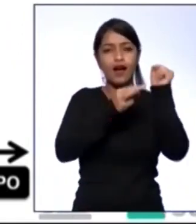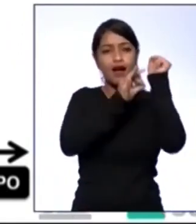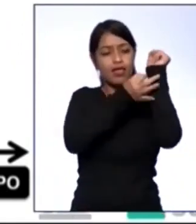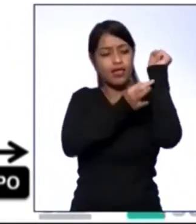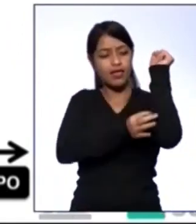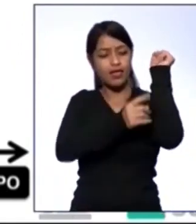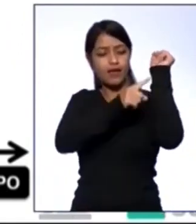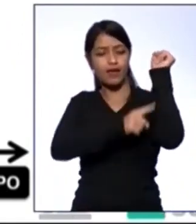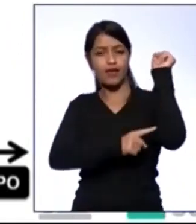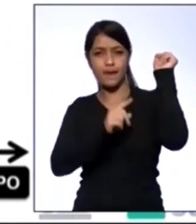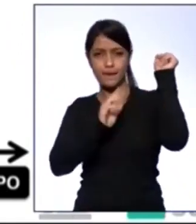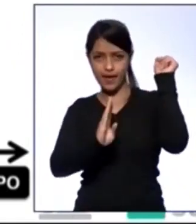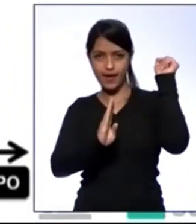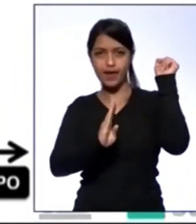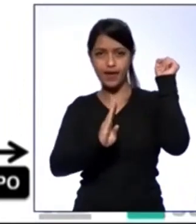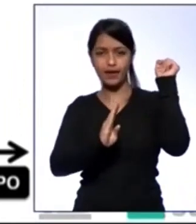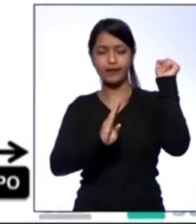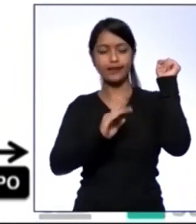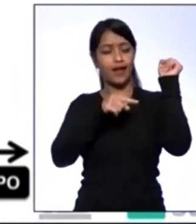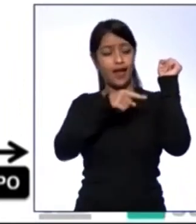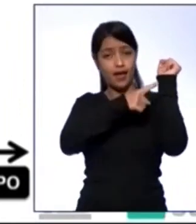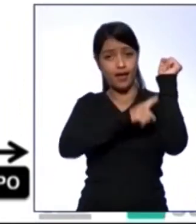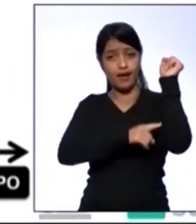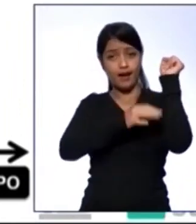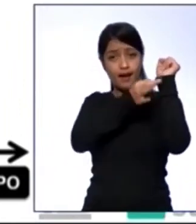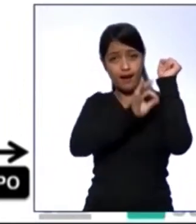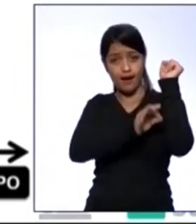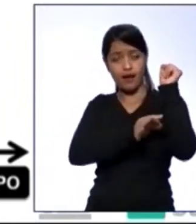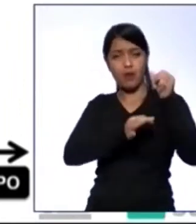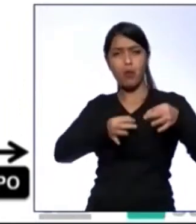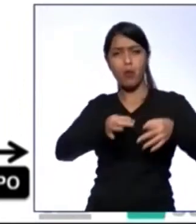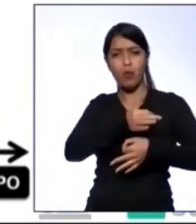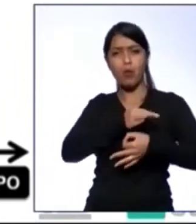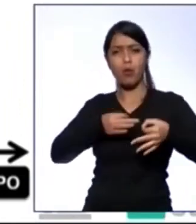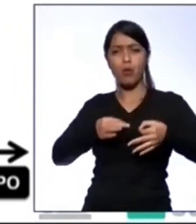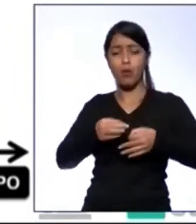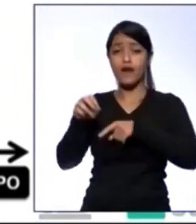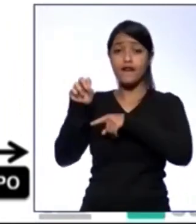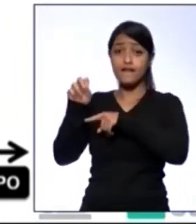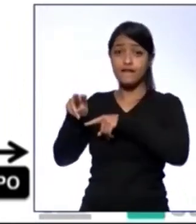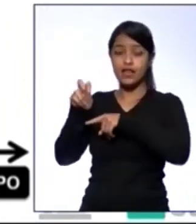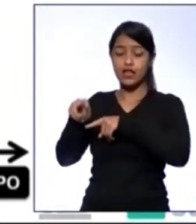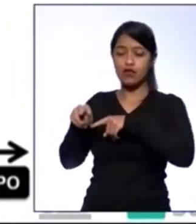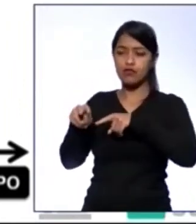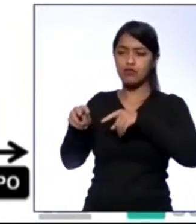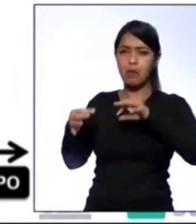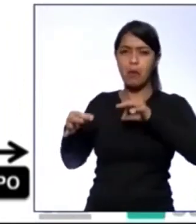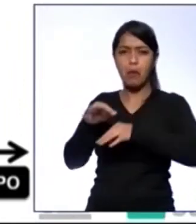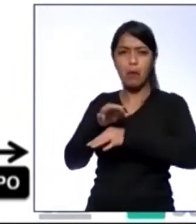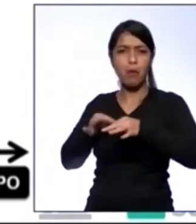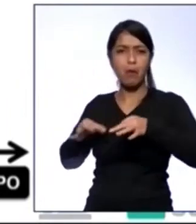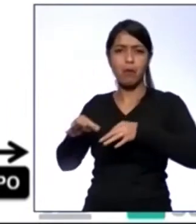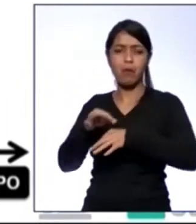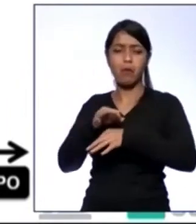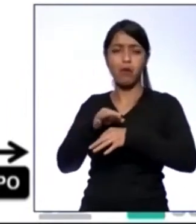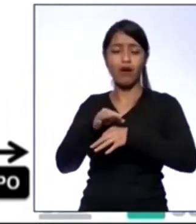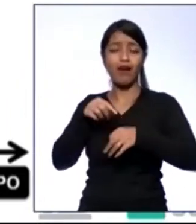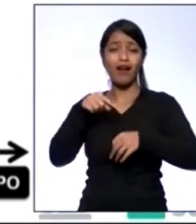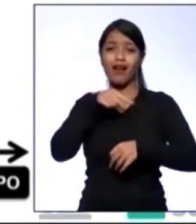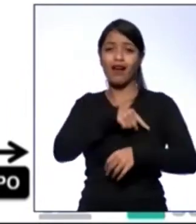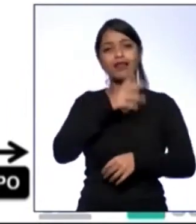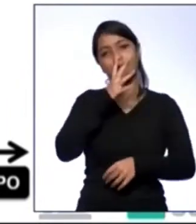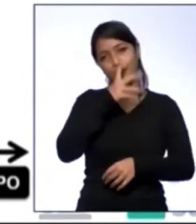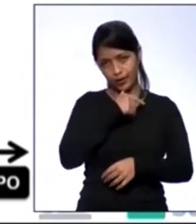corpo, interagir com o vírus, né, um linfócito B que é capaz de interagir com esse vírus, ser selecionado, leva um